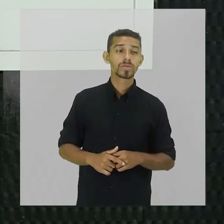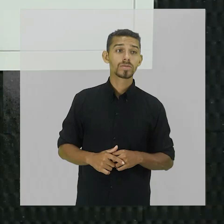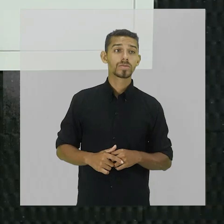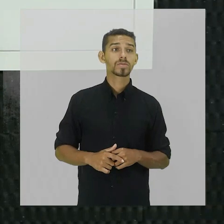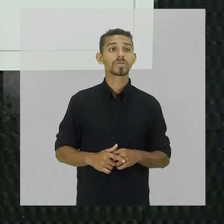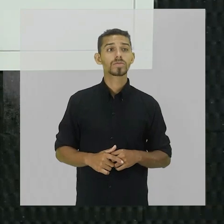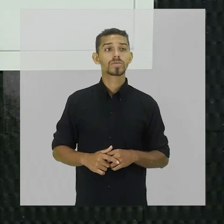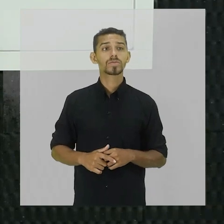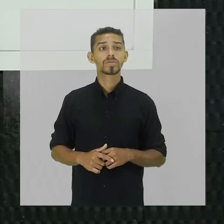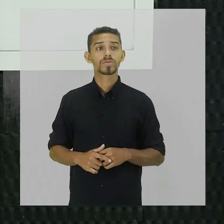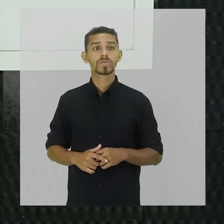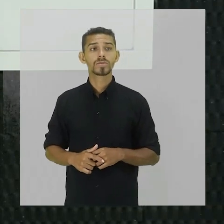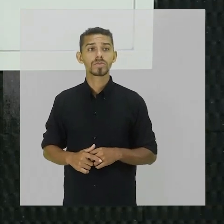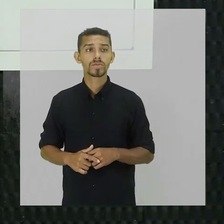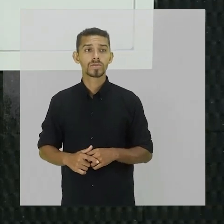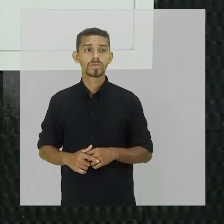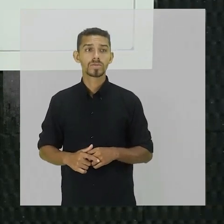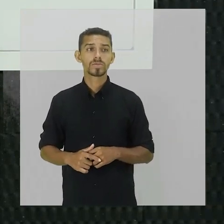se cada